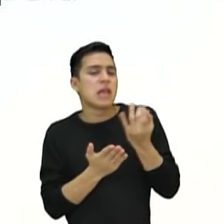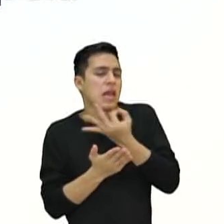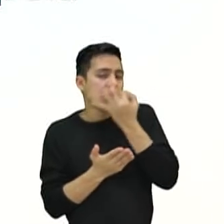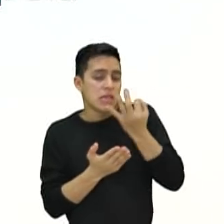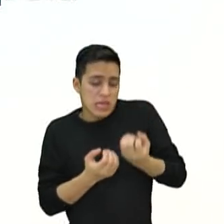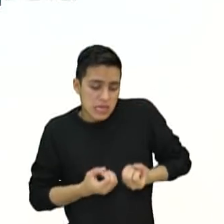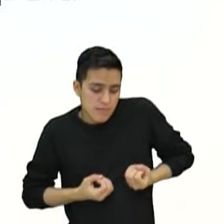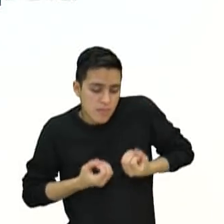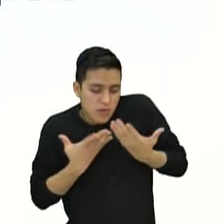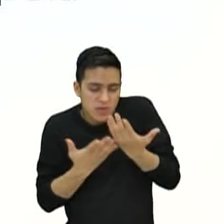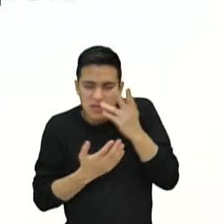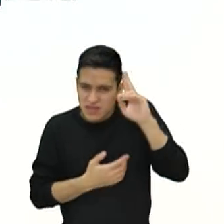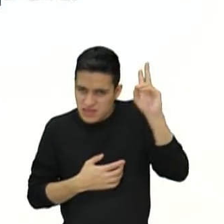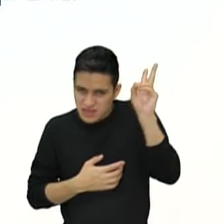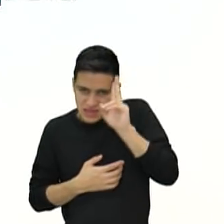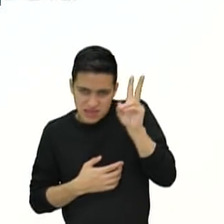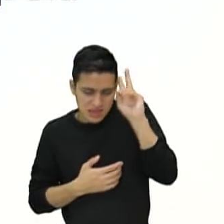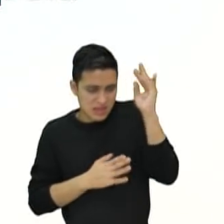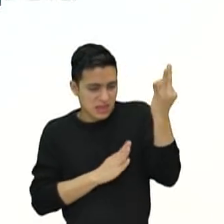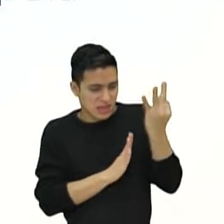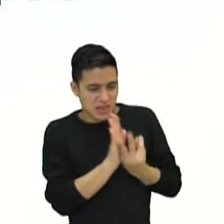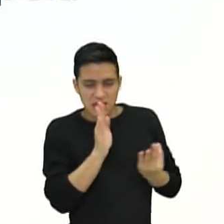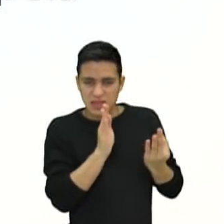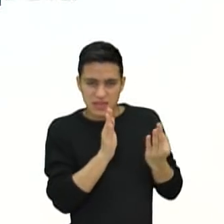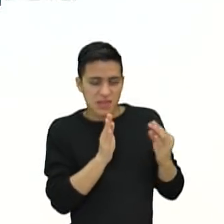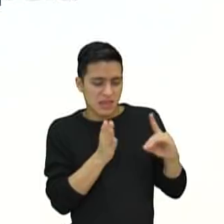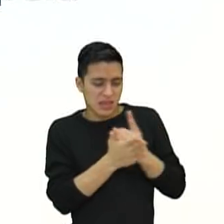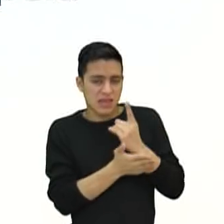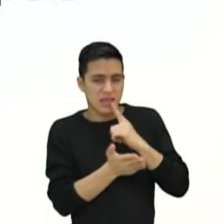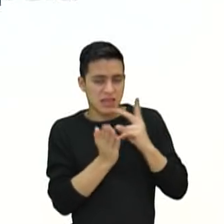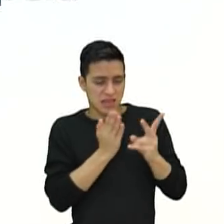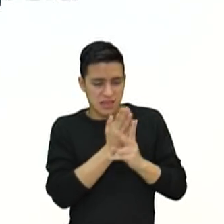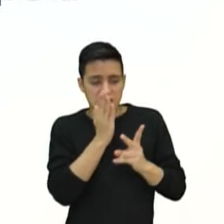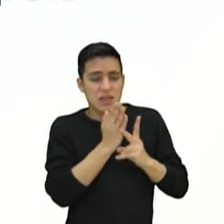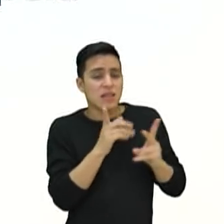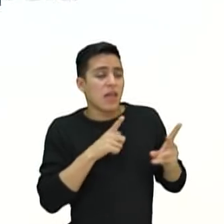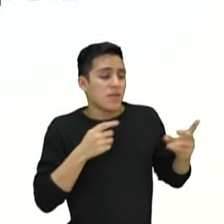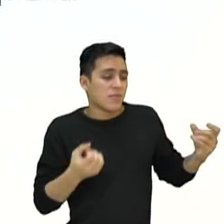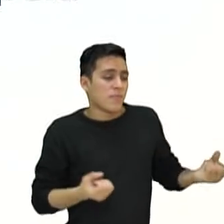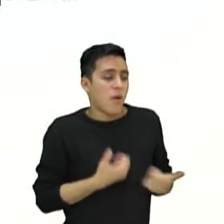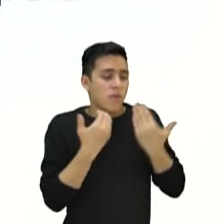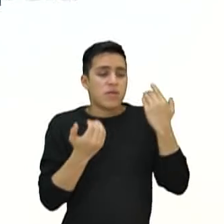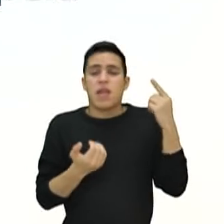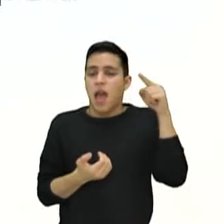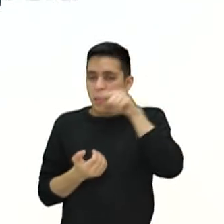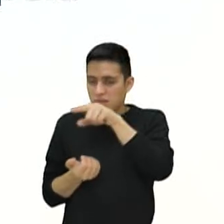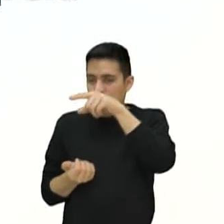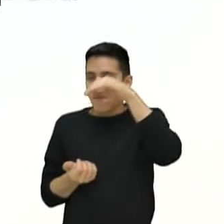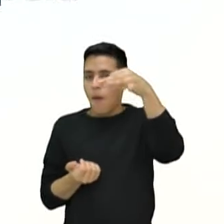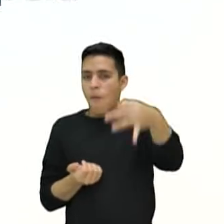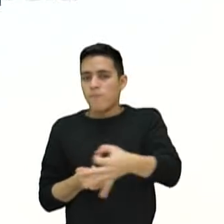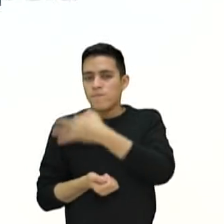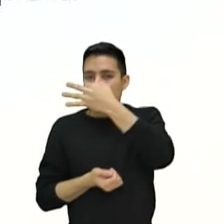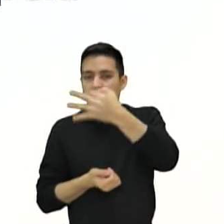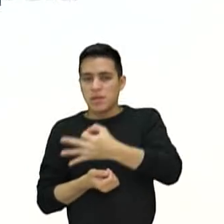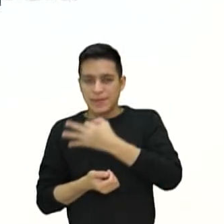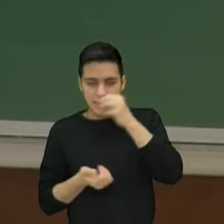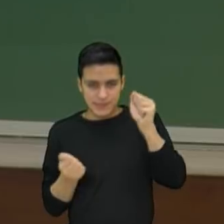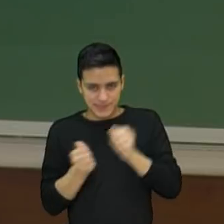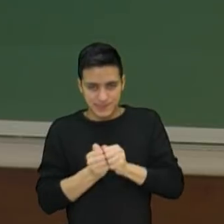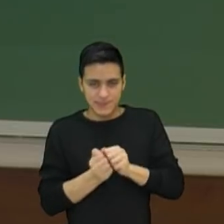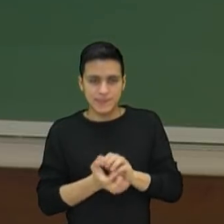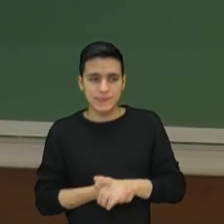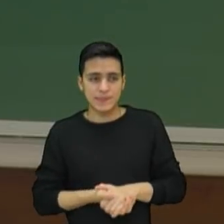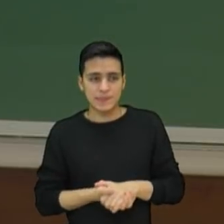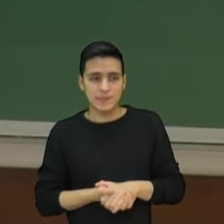que eu classifiquei texto dissertativo em 2? Aqui temos um dispositivo e aqui nós temos um argumentativo.